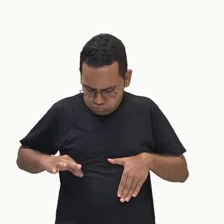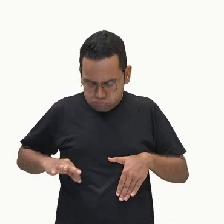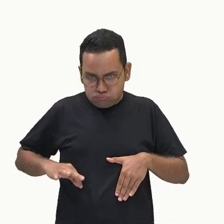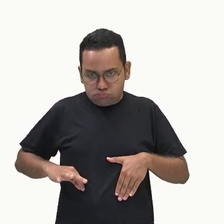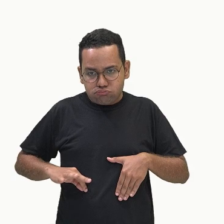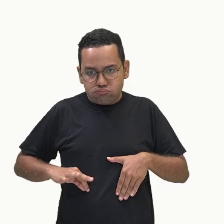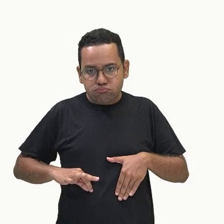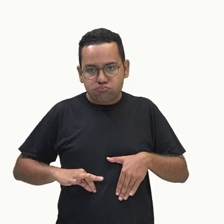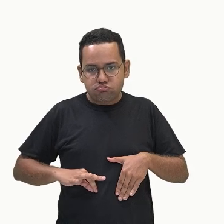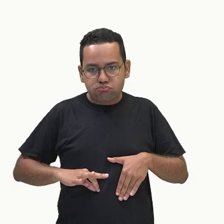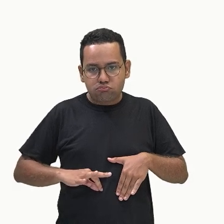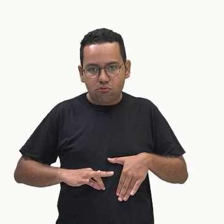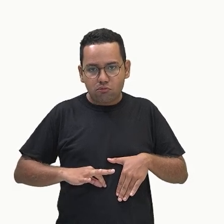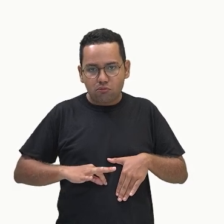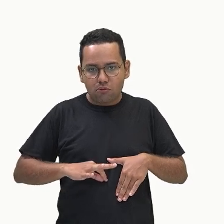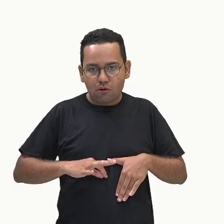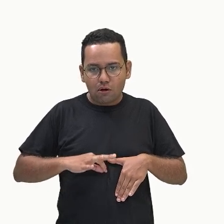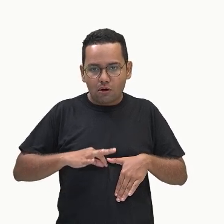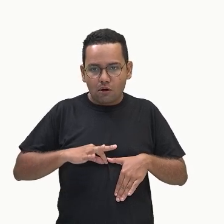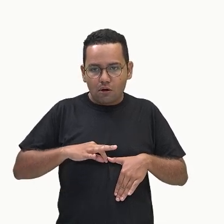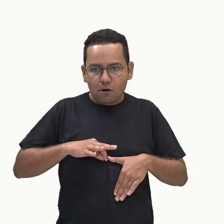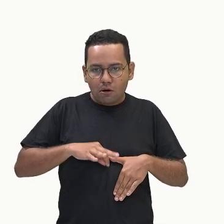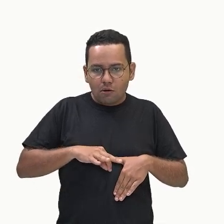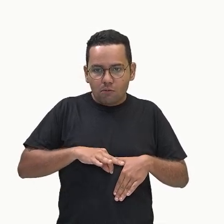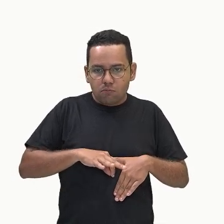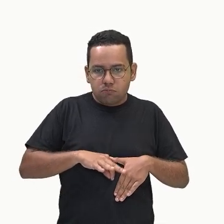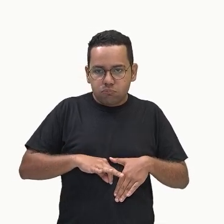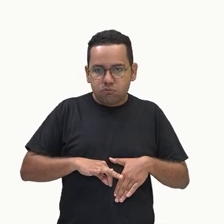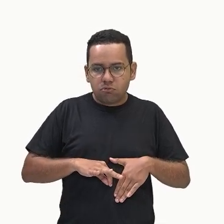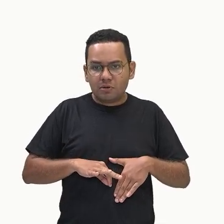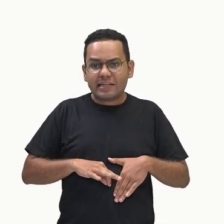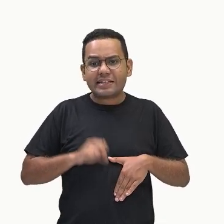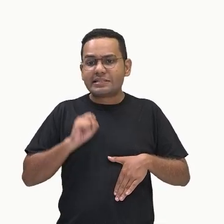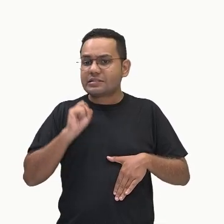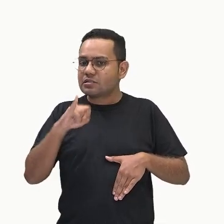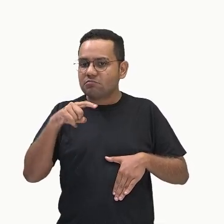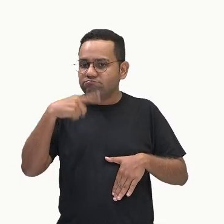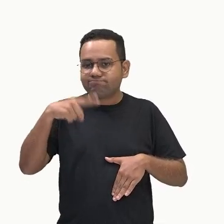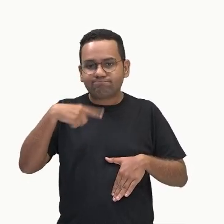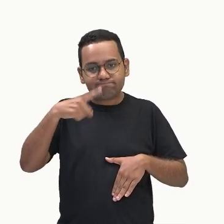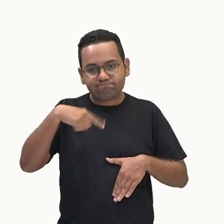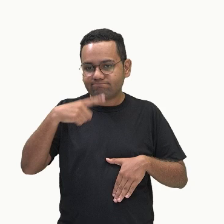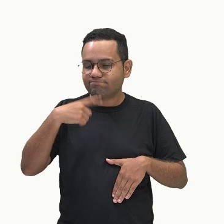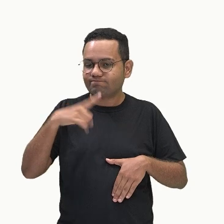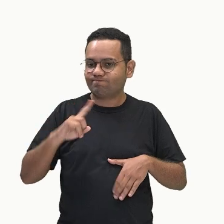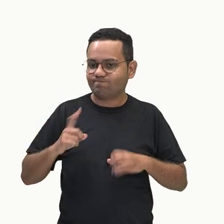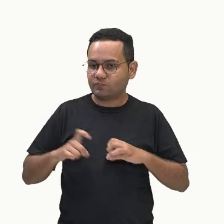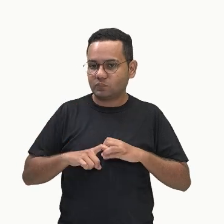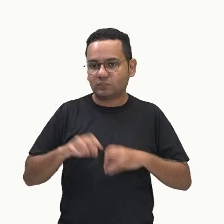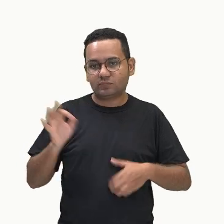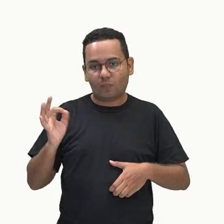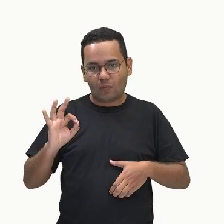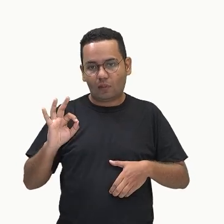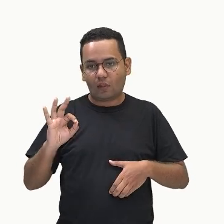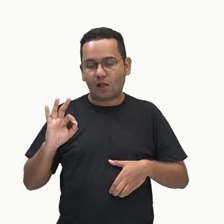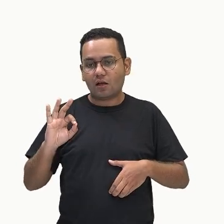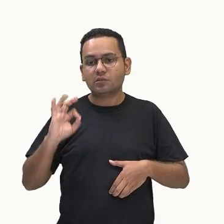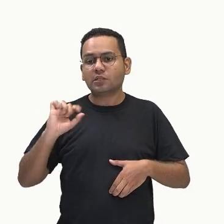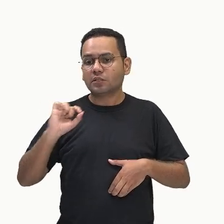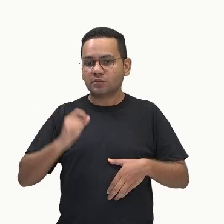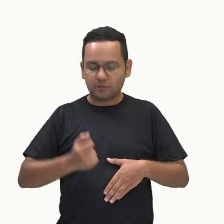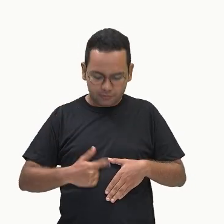até o útero. Caso não tenha sido fecundado, ele será